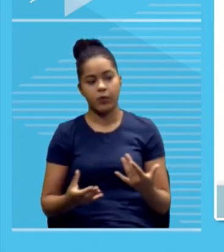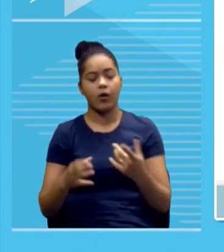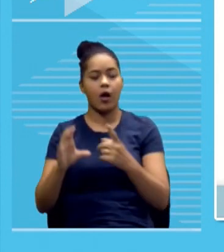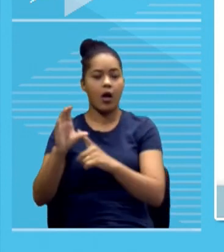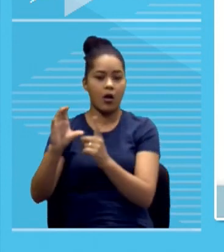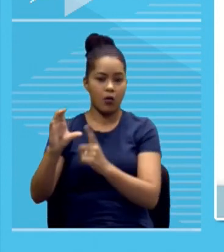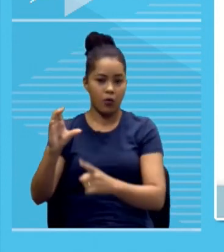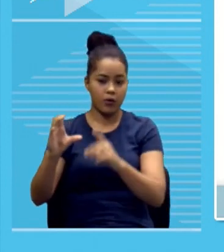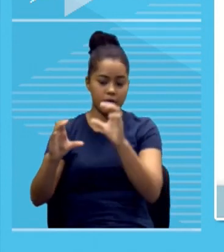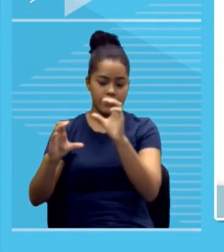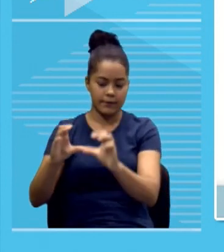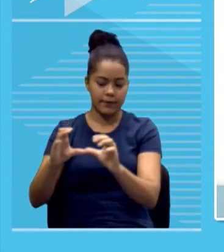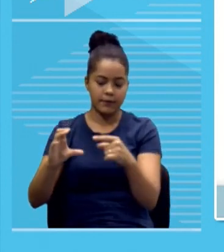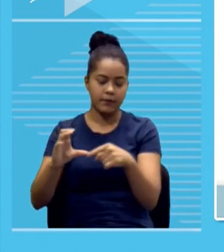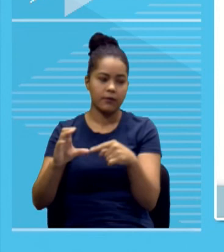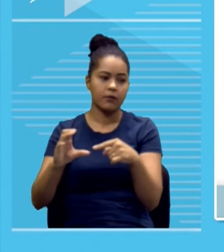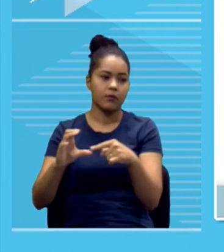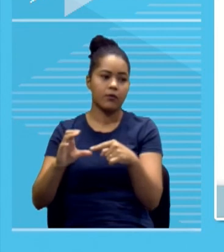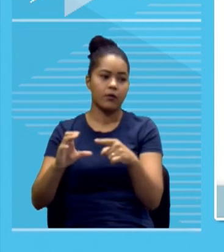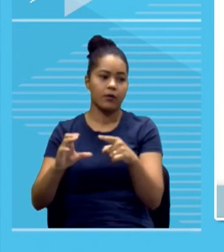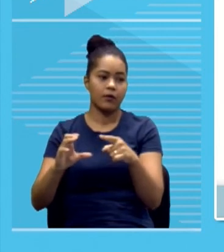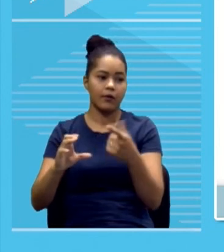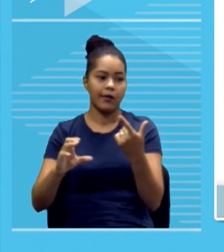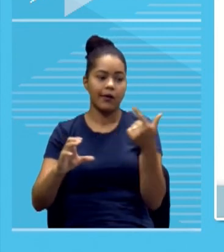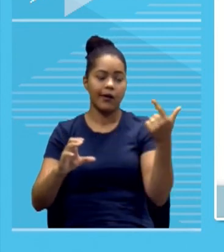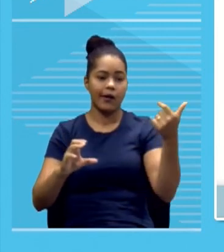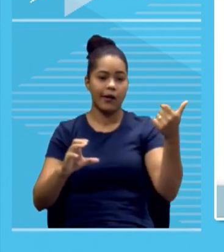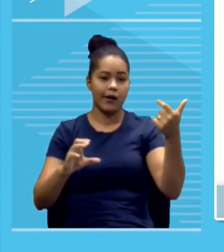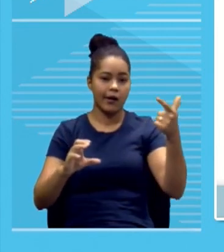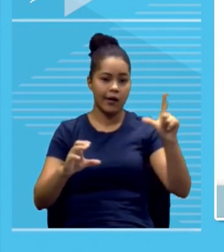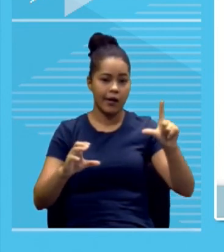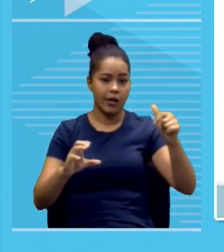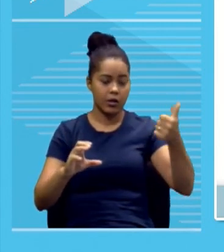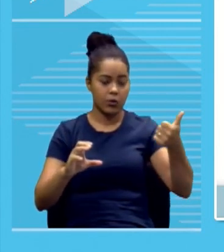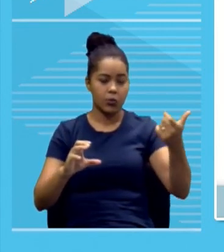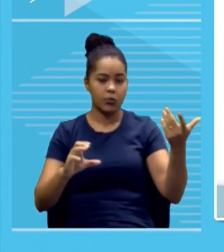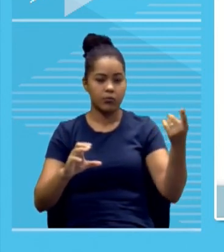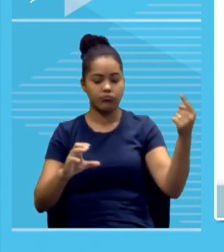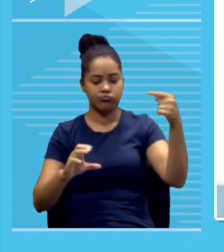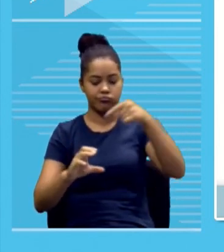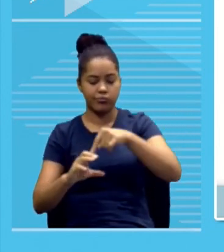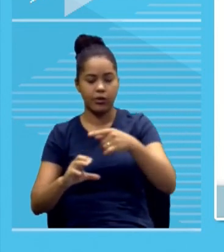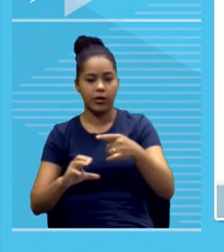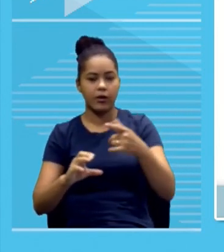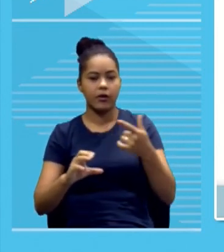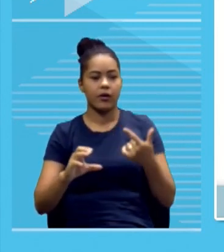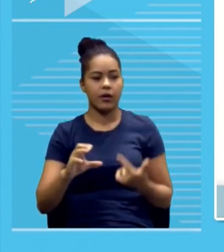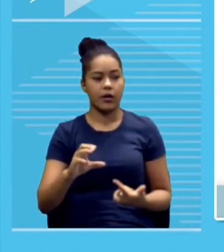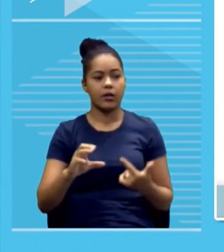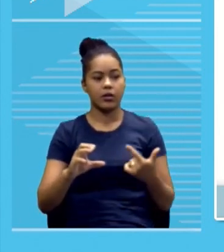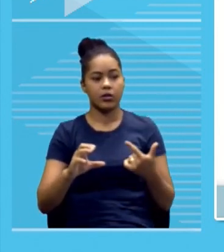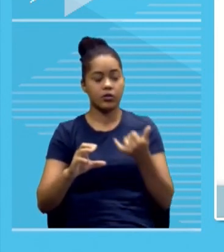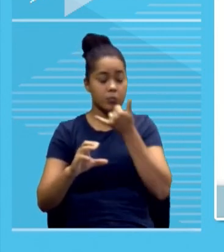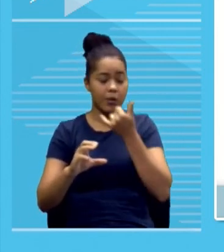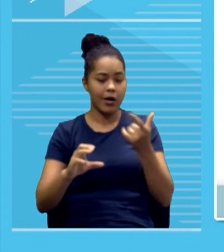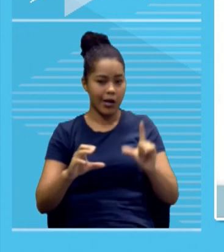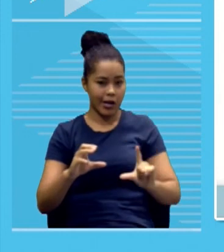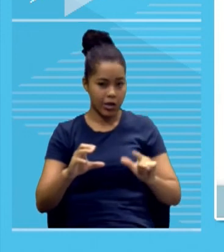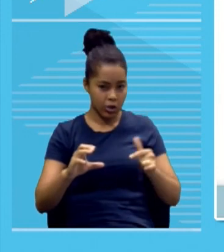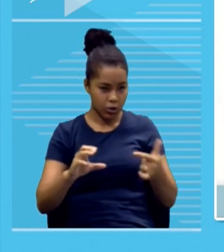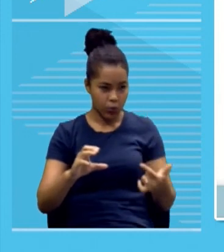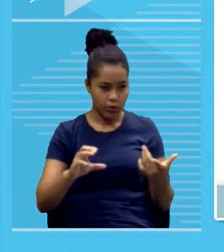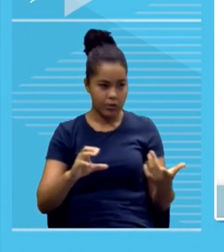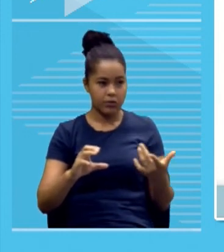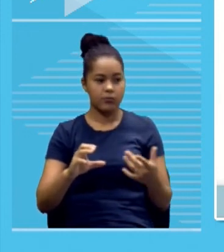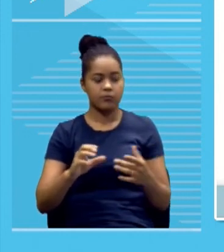C está logo depois da lâmpada L1, assim como a corrente D está logo depois da lâmpada L2. Então,